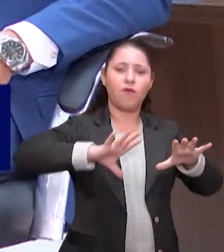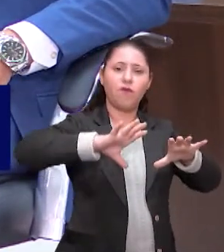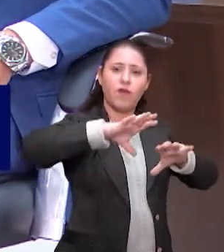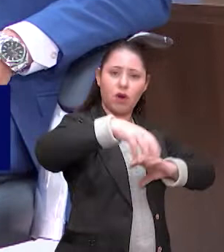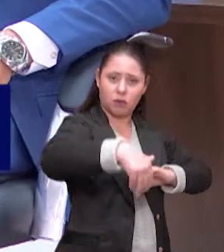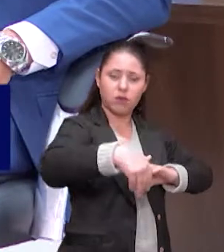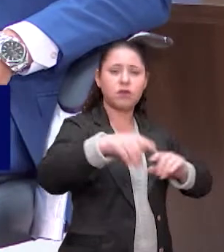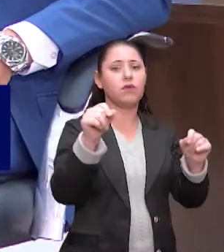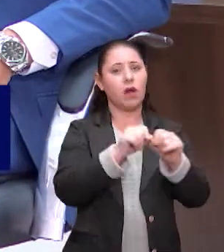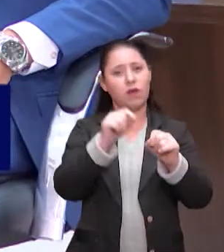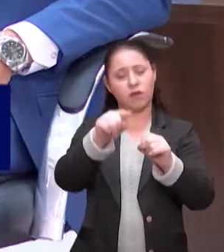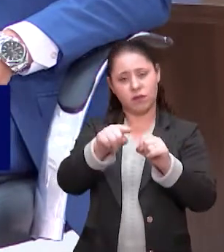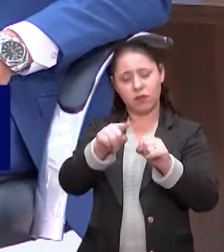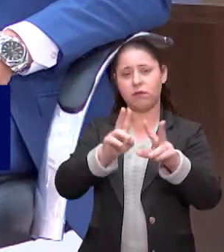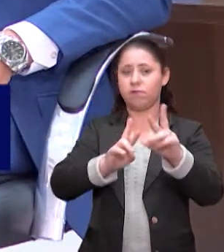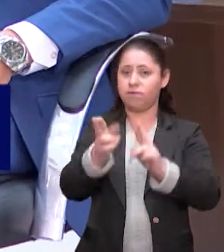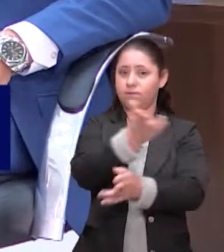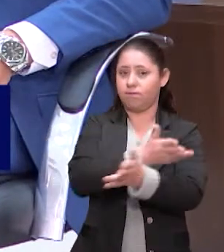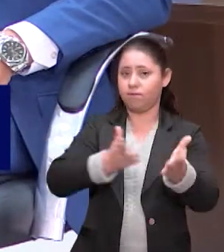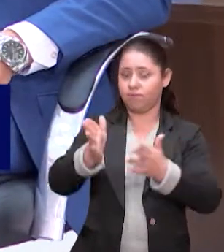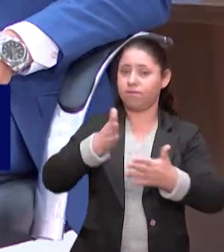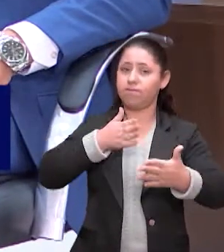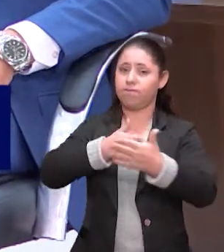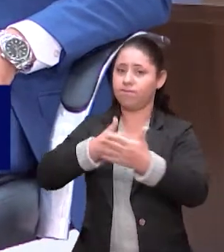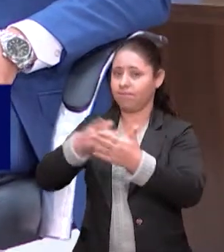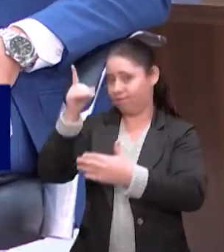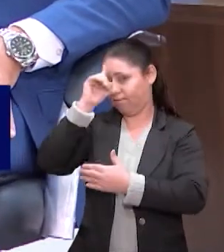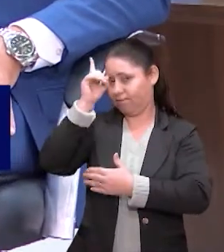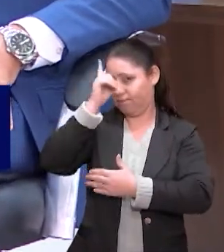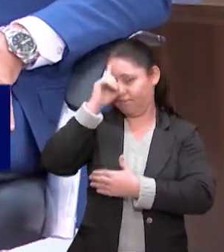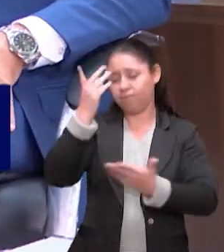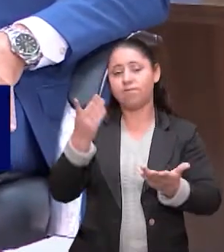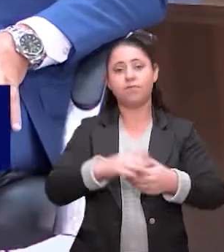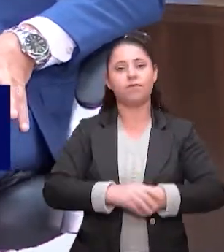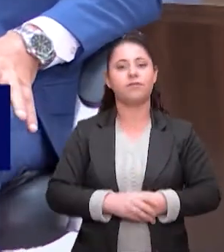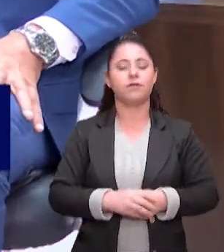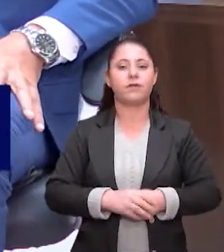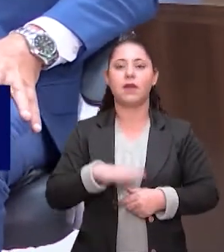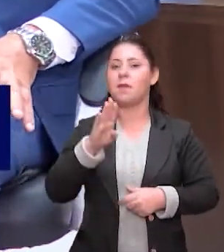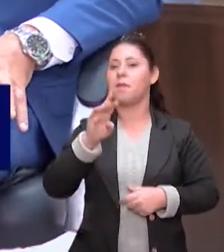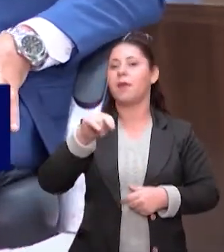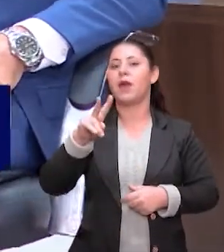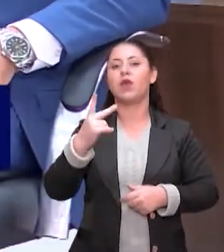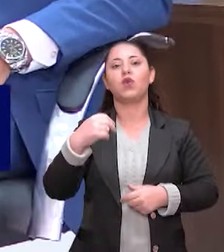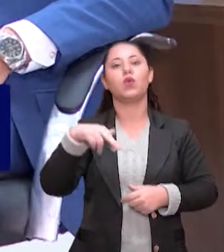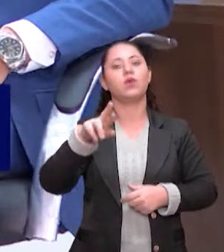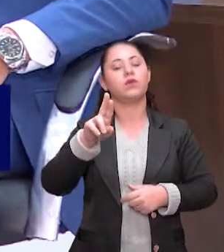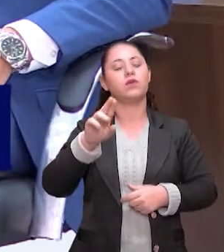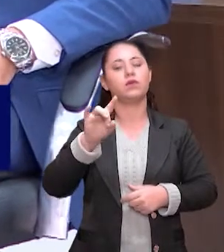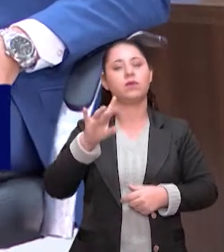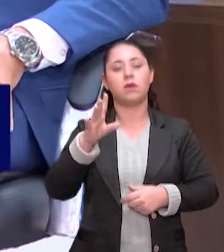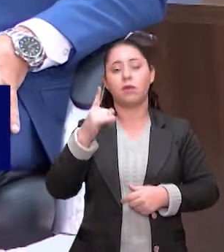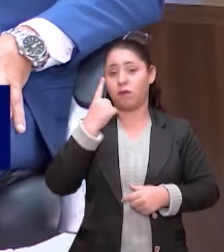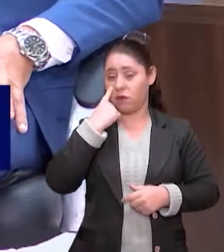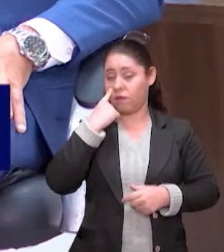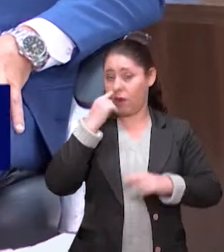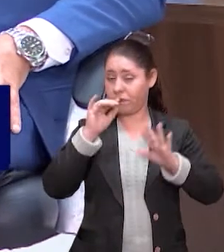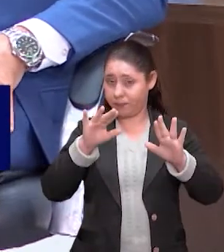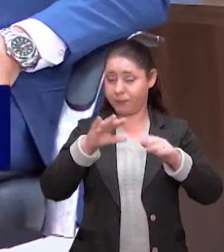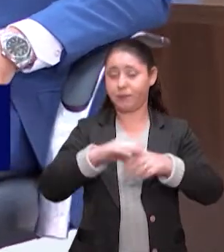tua formação faz você lidar com esses desafios que são cotidianos? Benhur, essa pergunta é